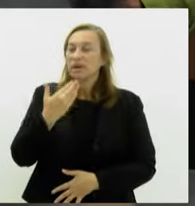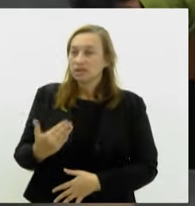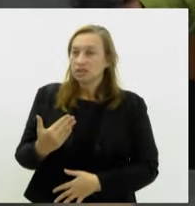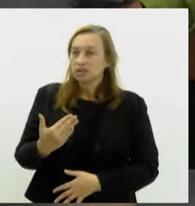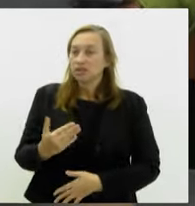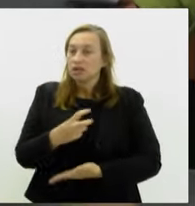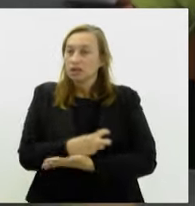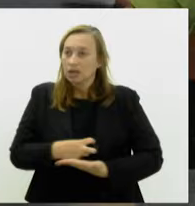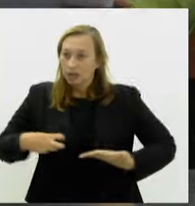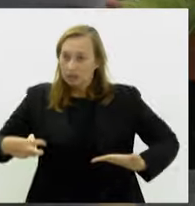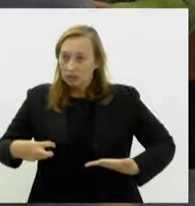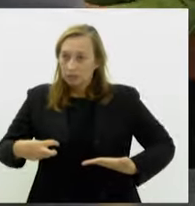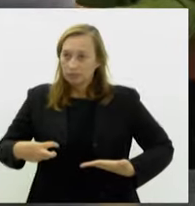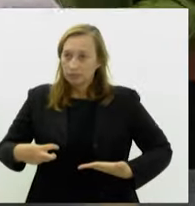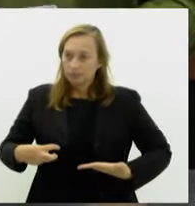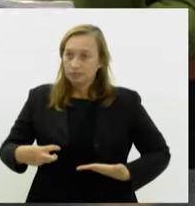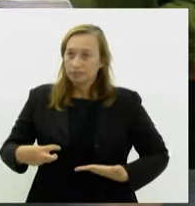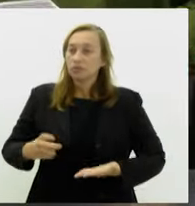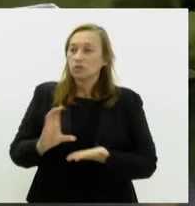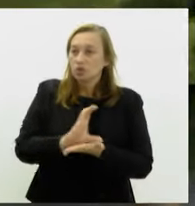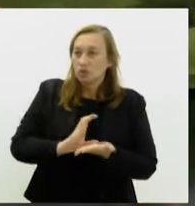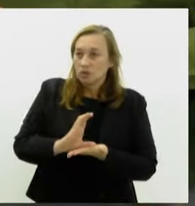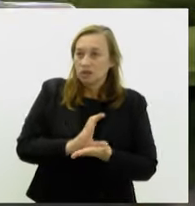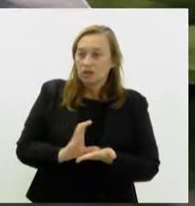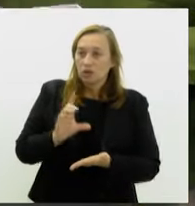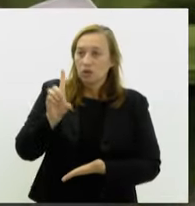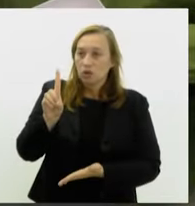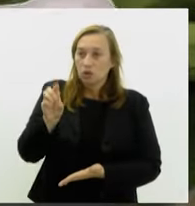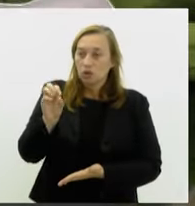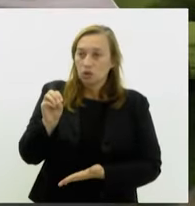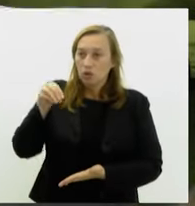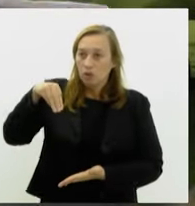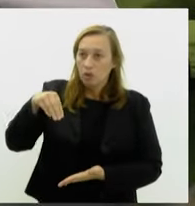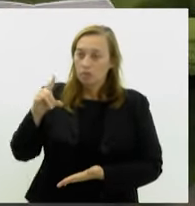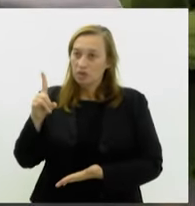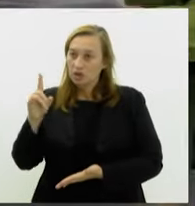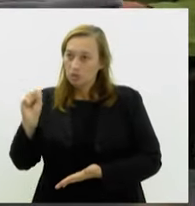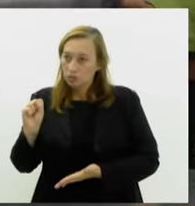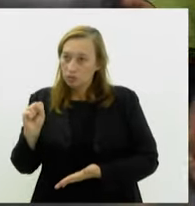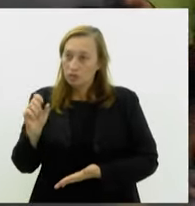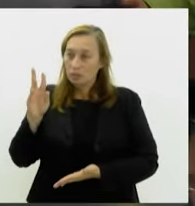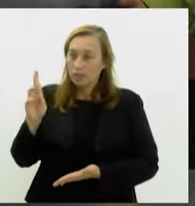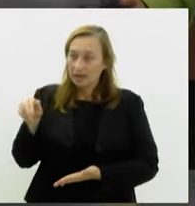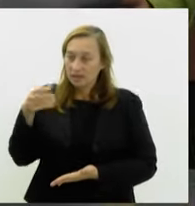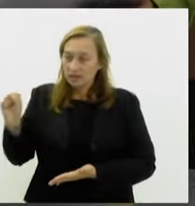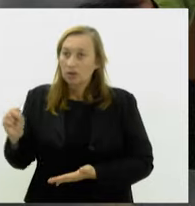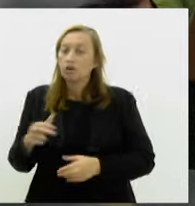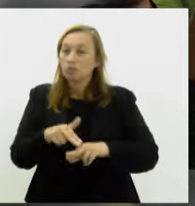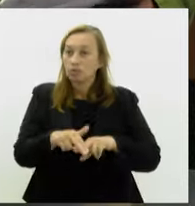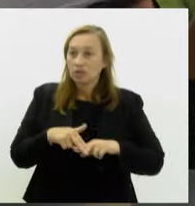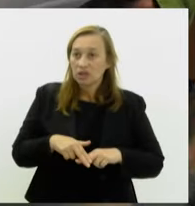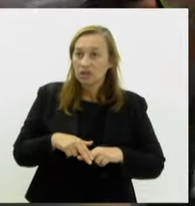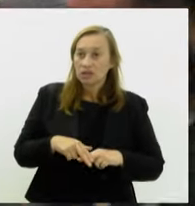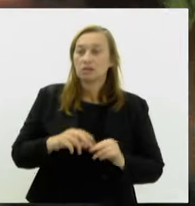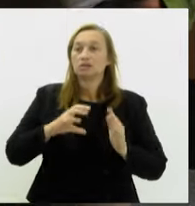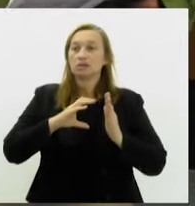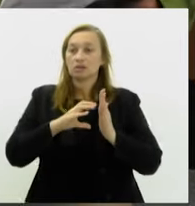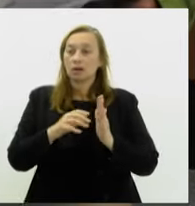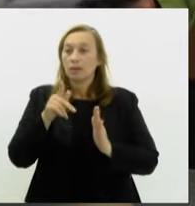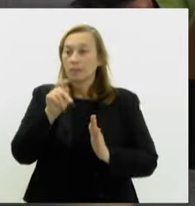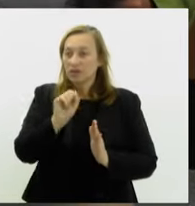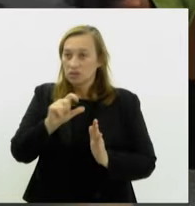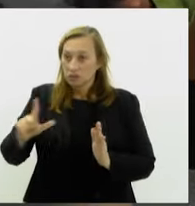de impeachment do conselheiro Domingos Brazão. Por isso, a bancada federal do PSOL